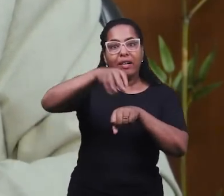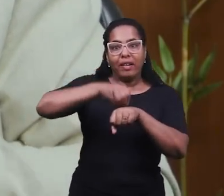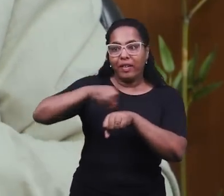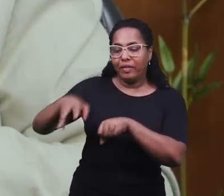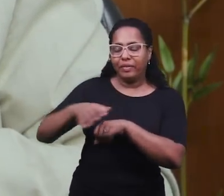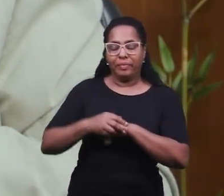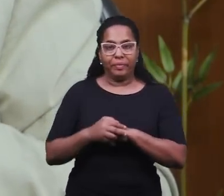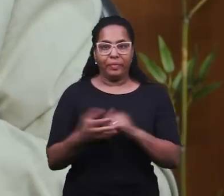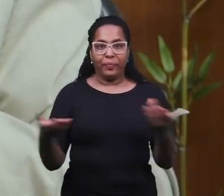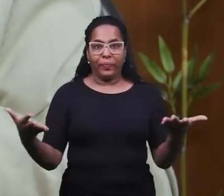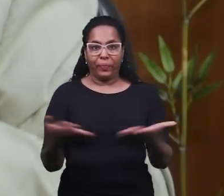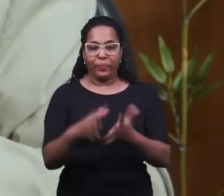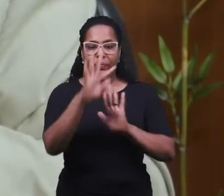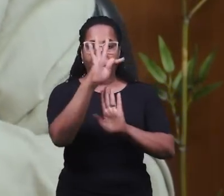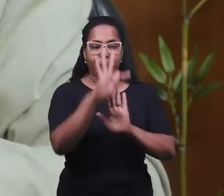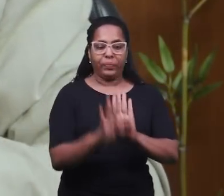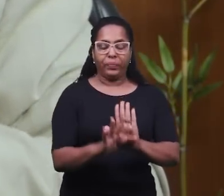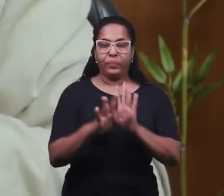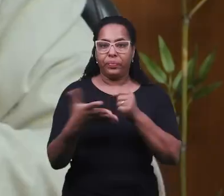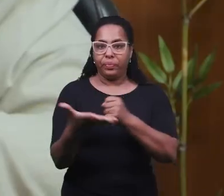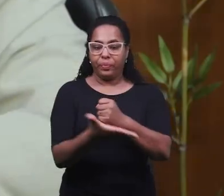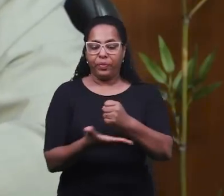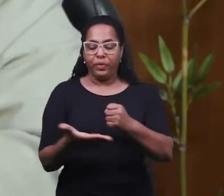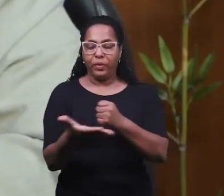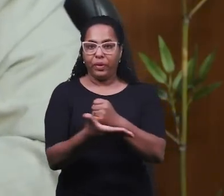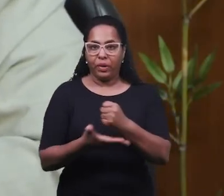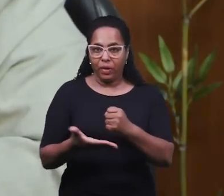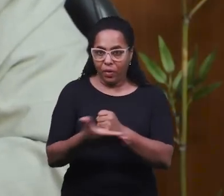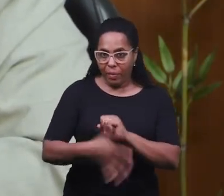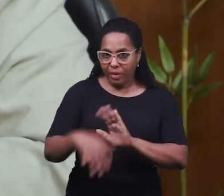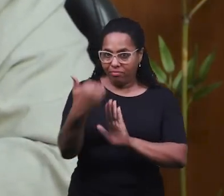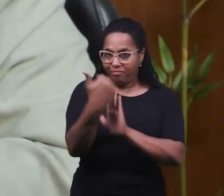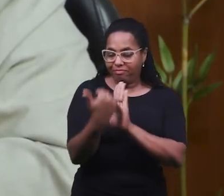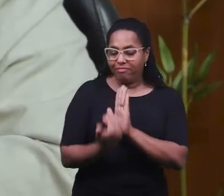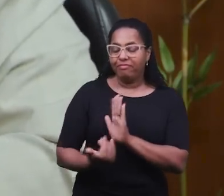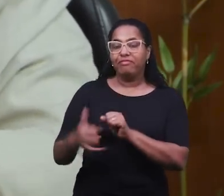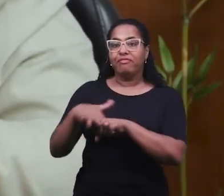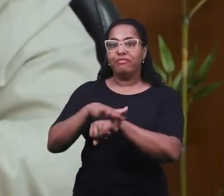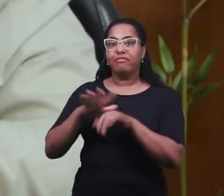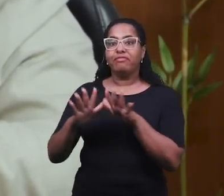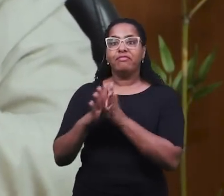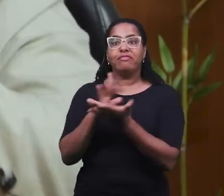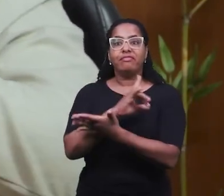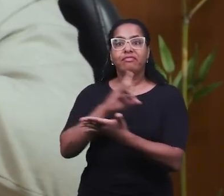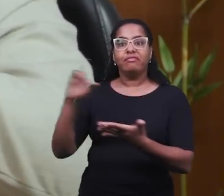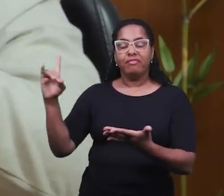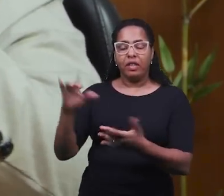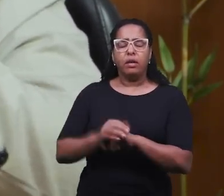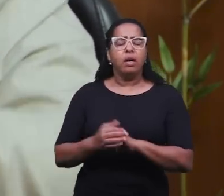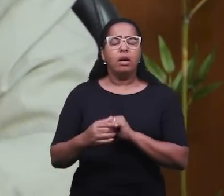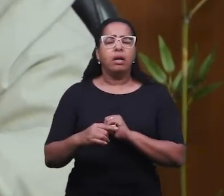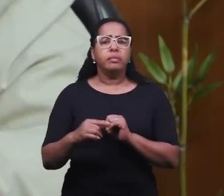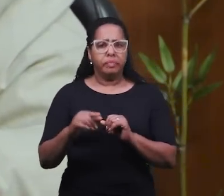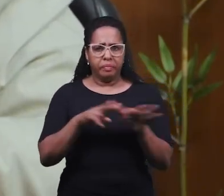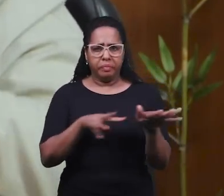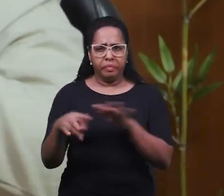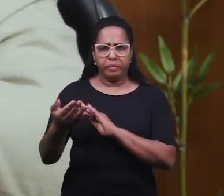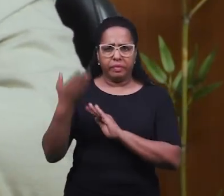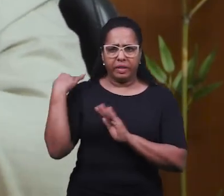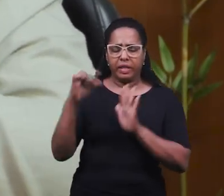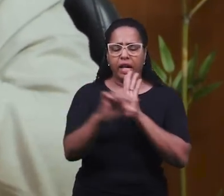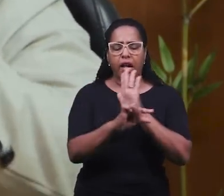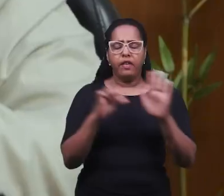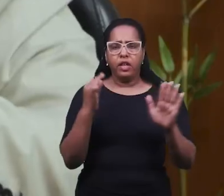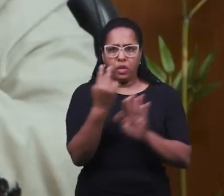E eu vou ler agora o texto base para esta edição do programa Conversas Bíblicas. Na semana passada eu li 2 versos, e eu vou